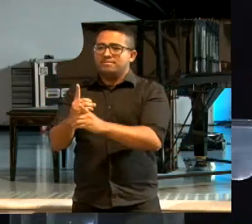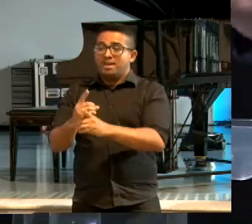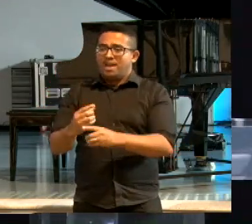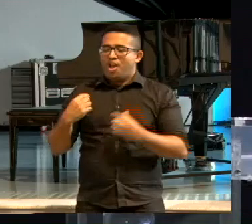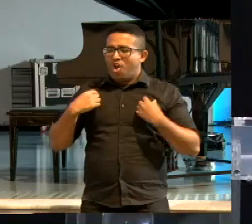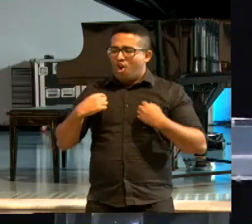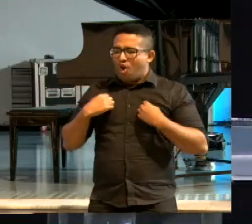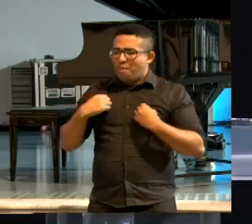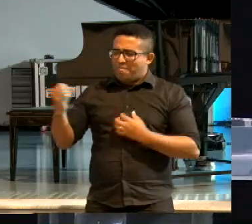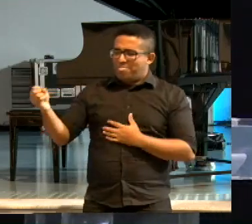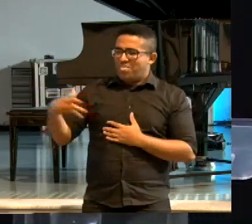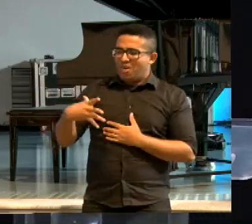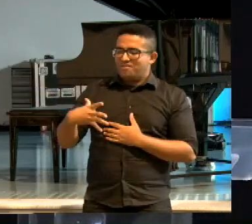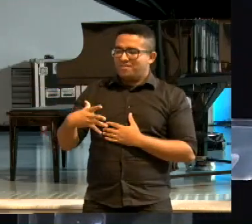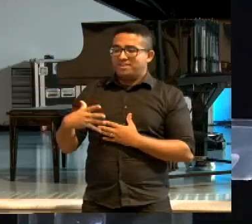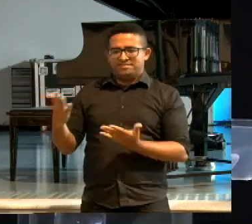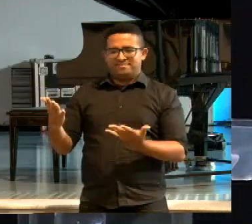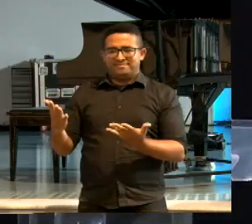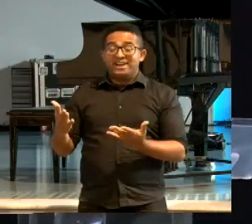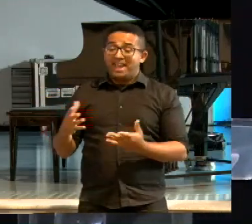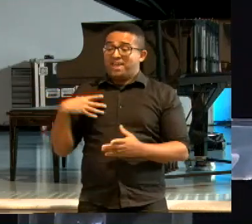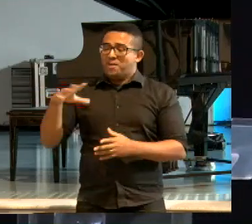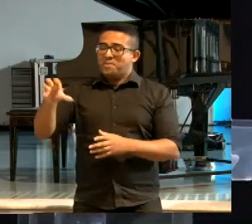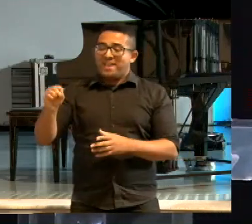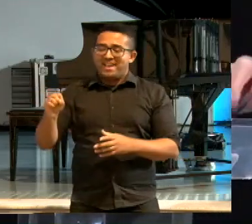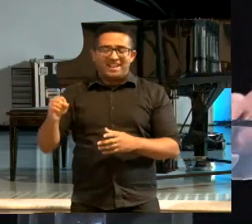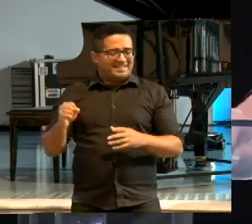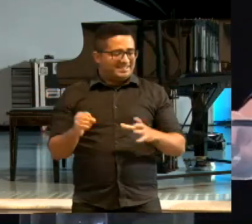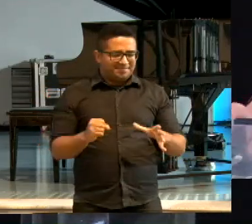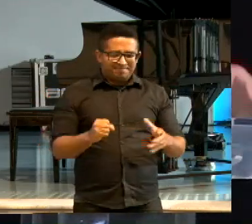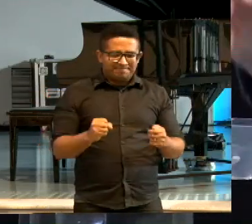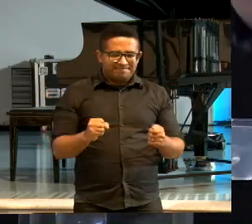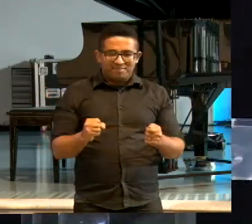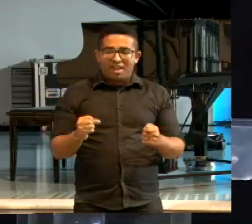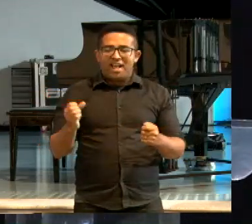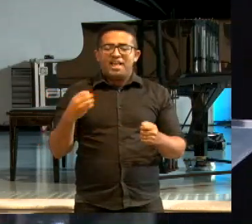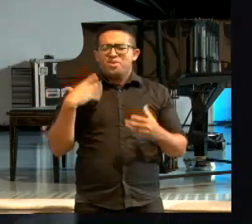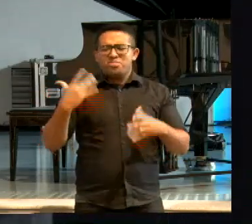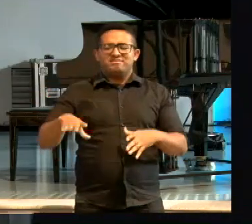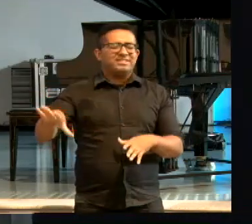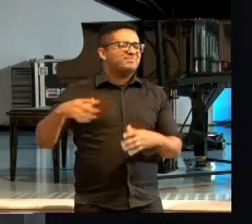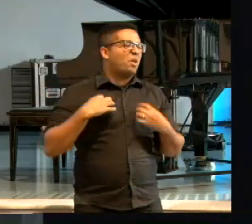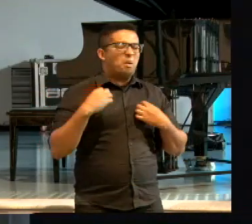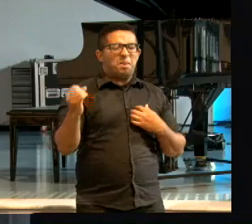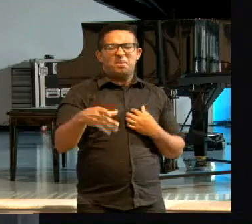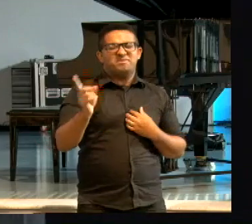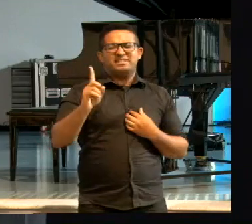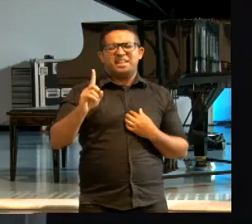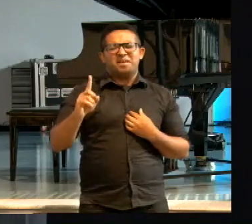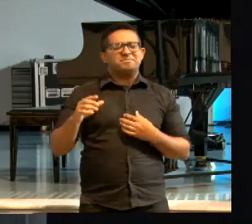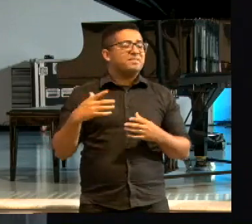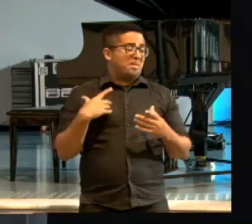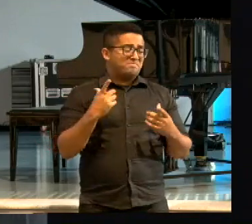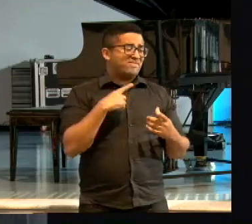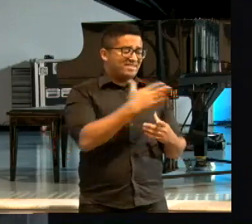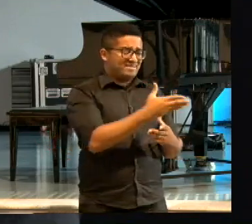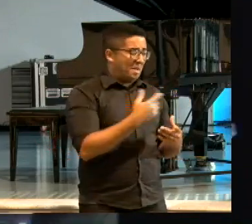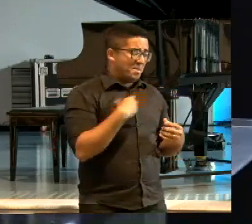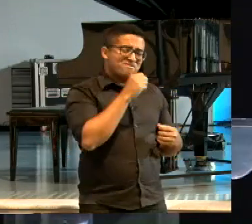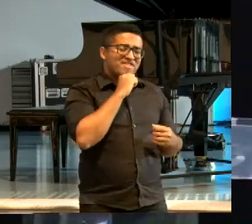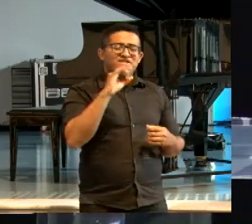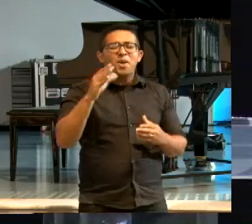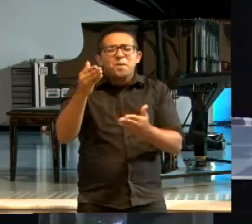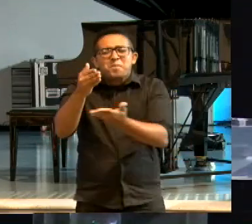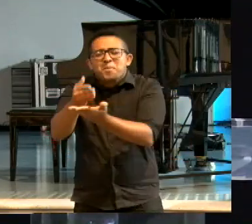ter acesso a uma roupagem nova, rejeitaria a nova provisão, dizendo, eu não preciso de tudo isso. Só me